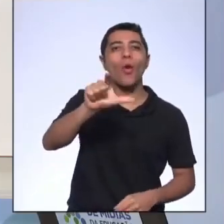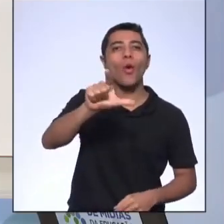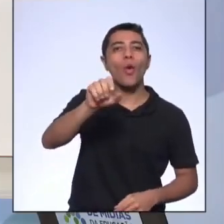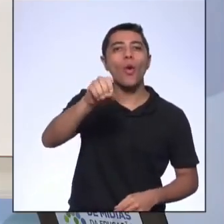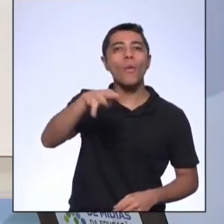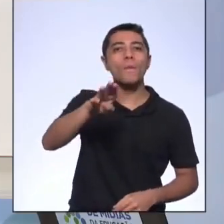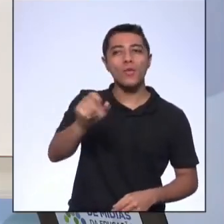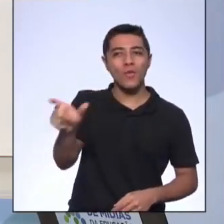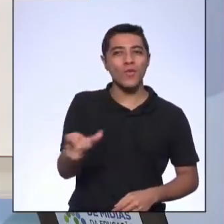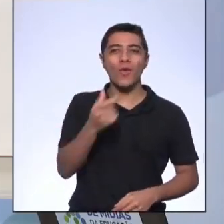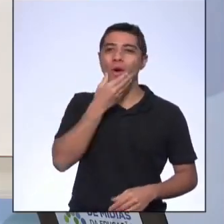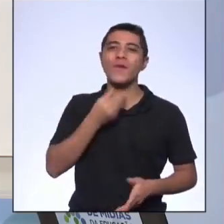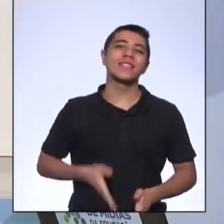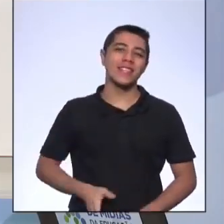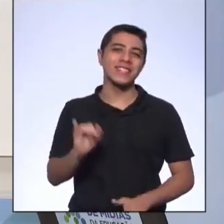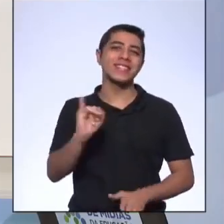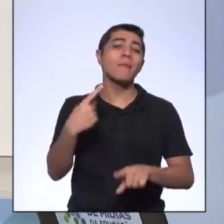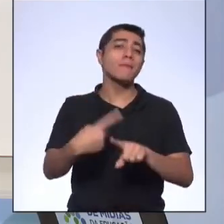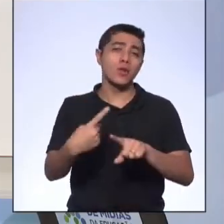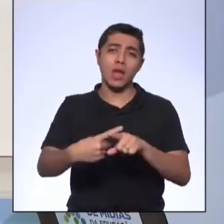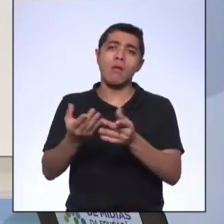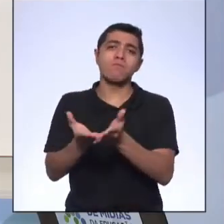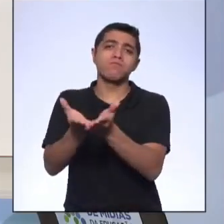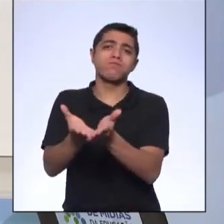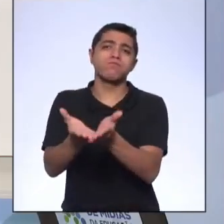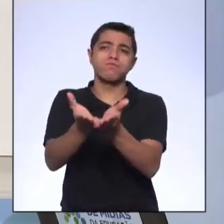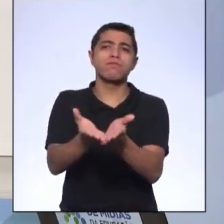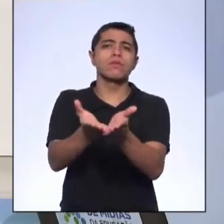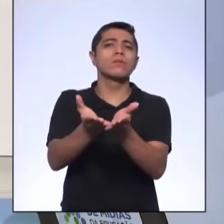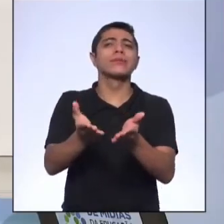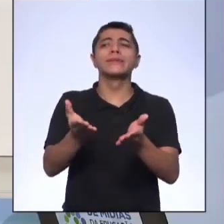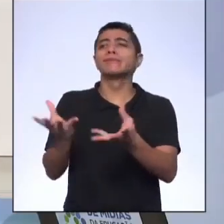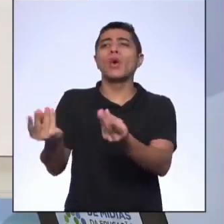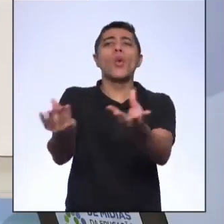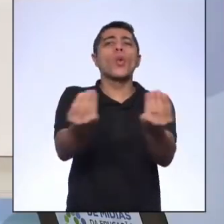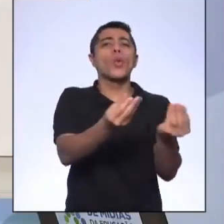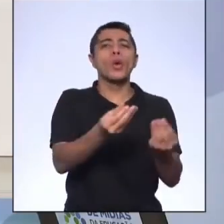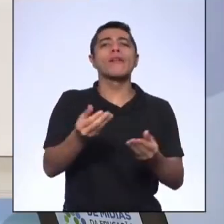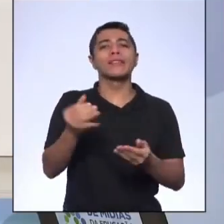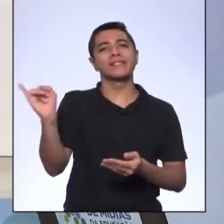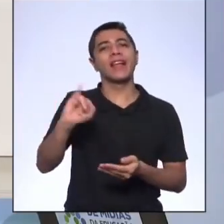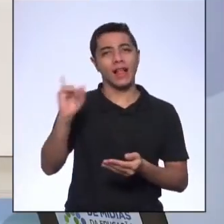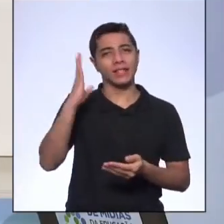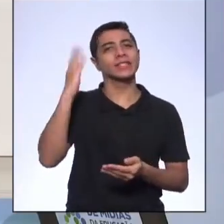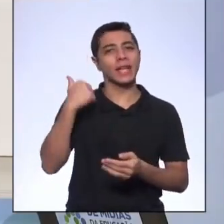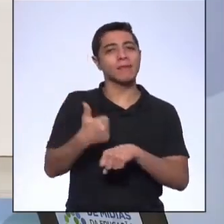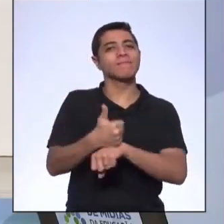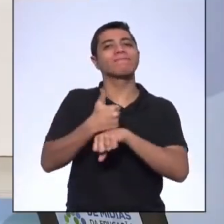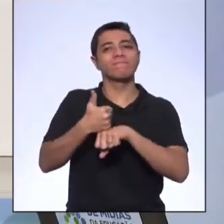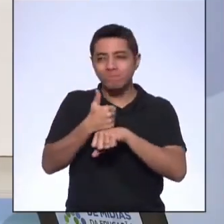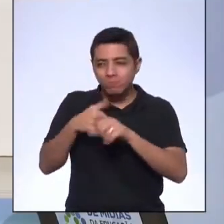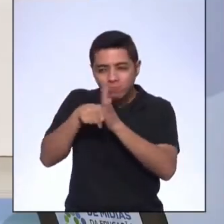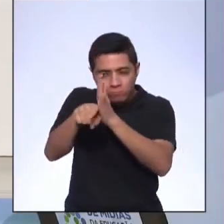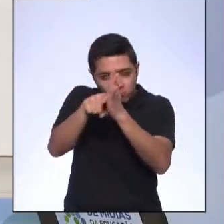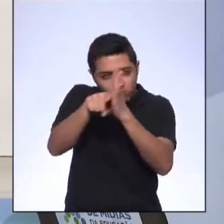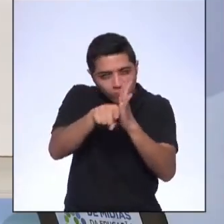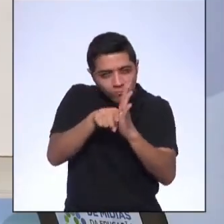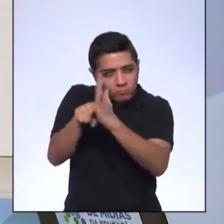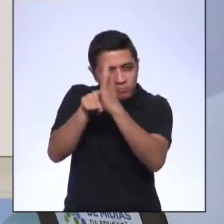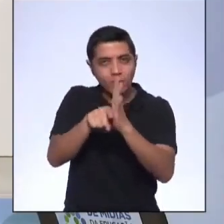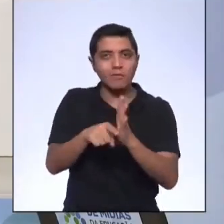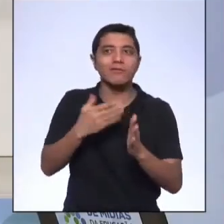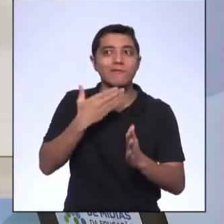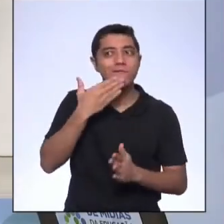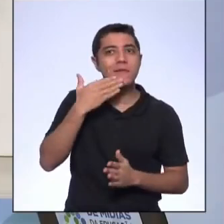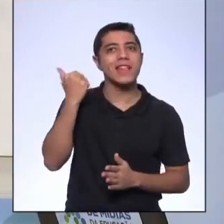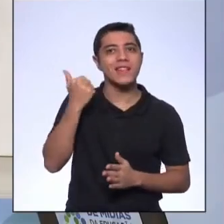experiência grande em navegação, então ninguém melhor do que um navegador italiano para descobrir essa nova rota, tá? Então, só para ilustrar para vocês